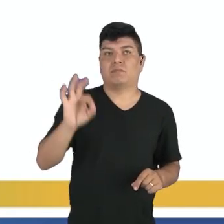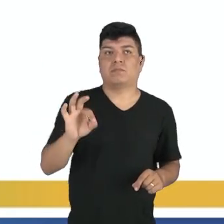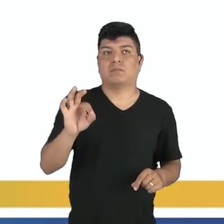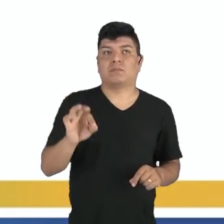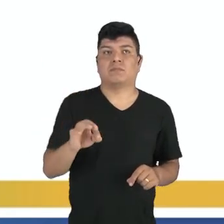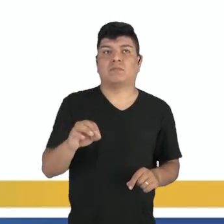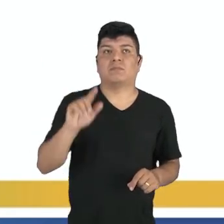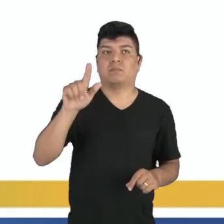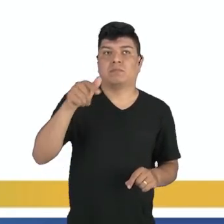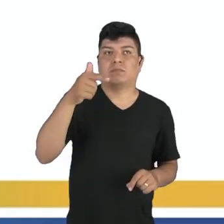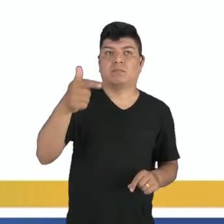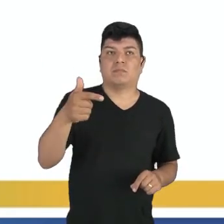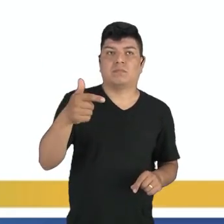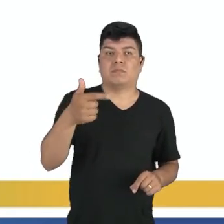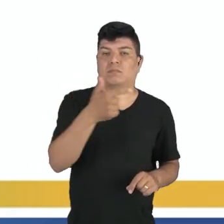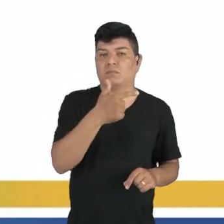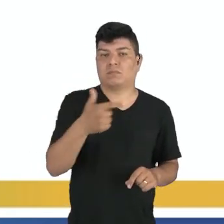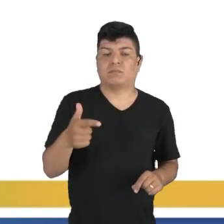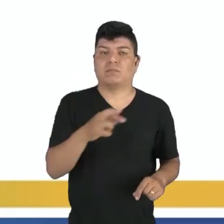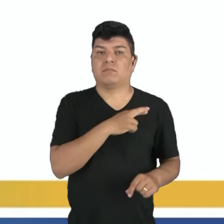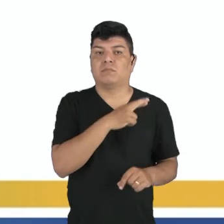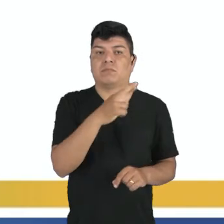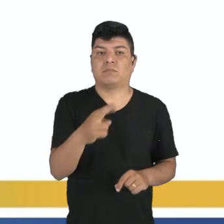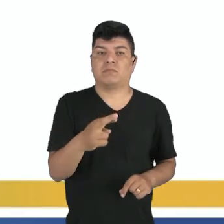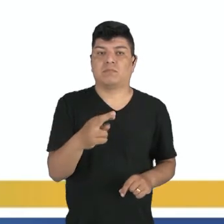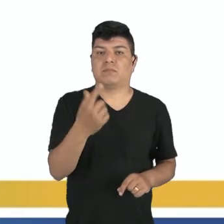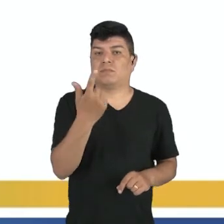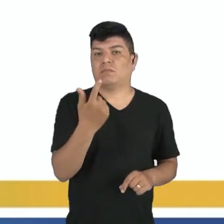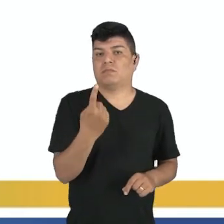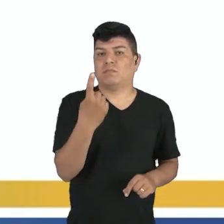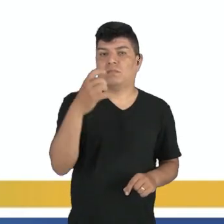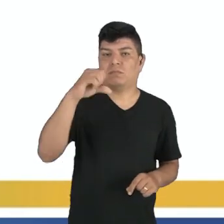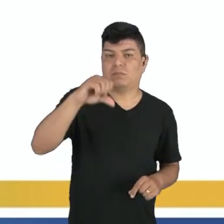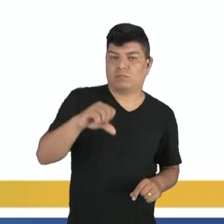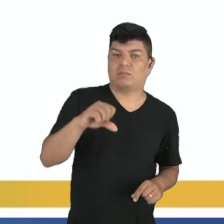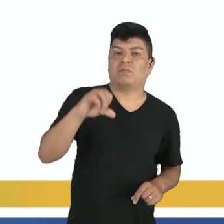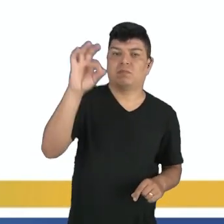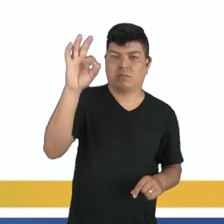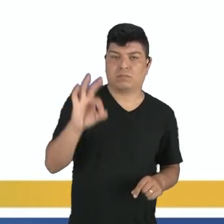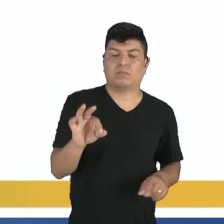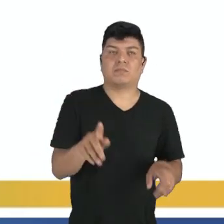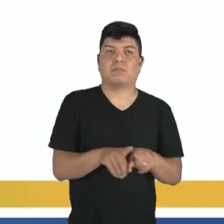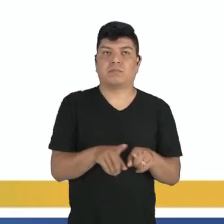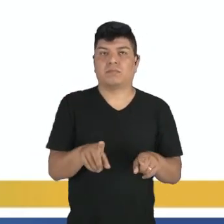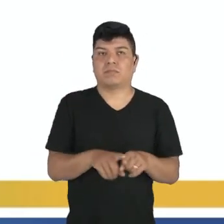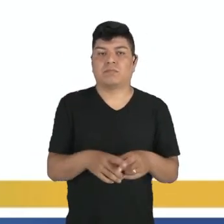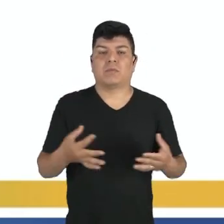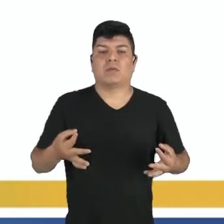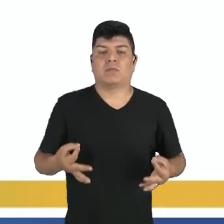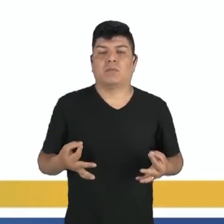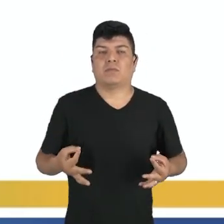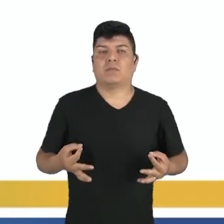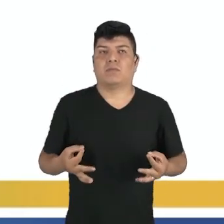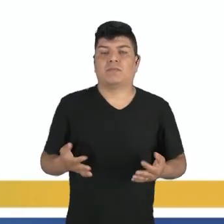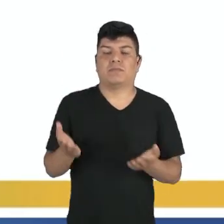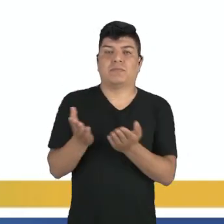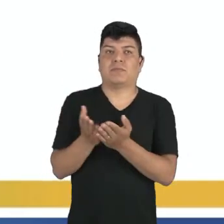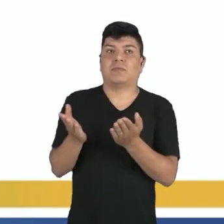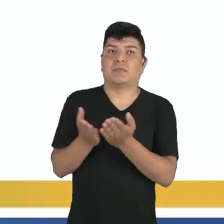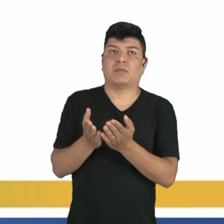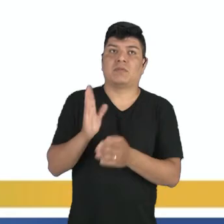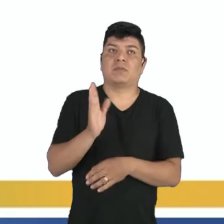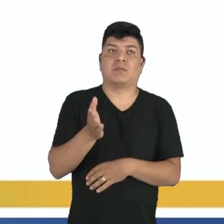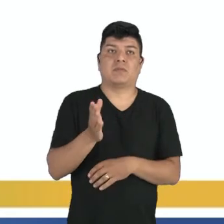hinduísmo 24,9 sem religião 19 um índice muito alto também budismo onze por cento e o